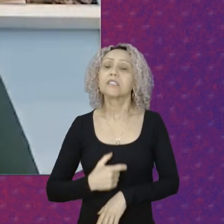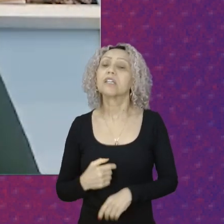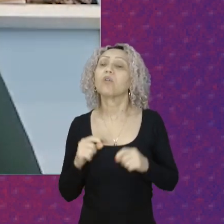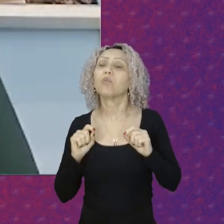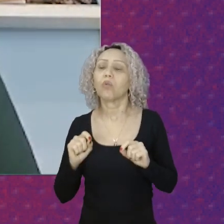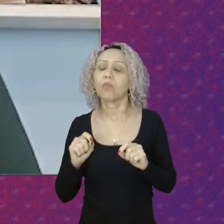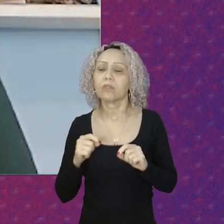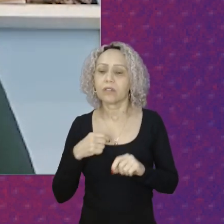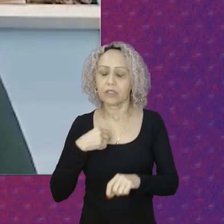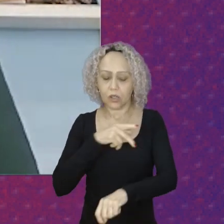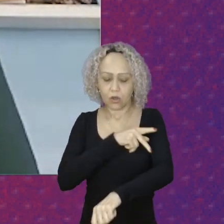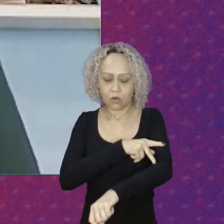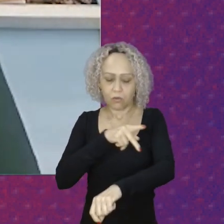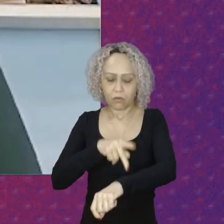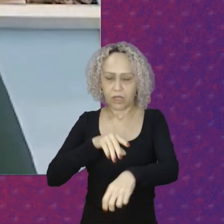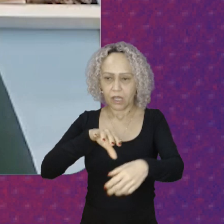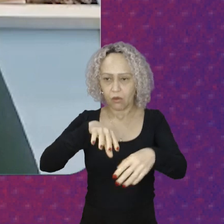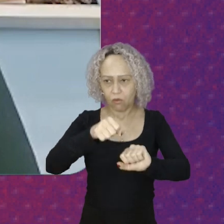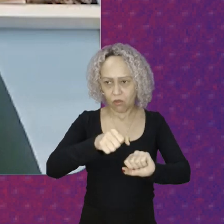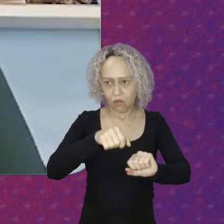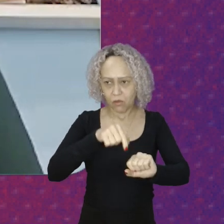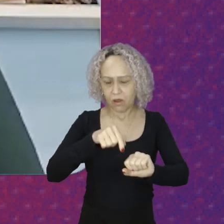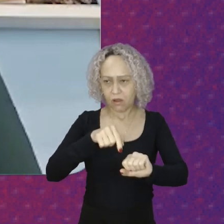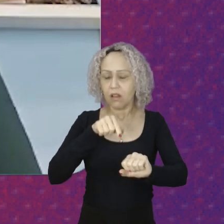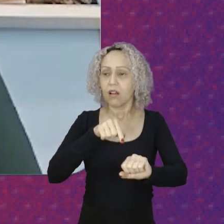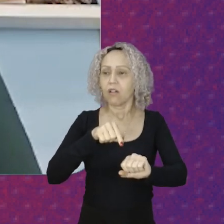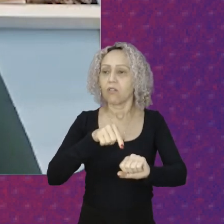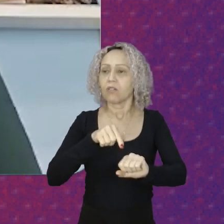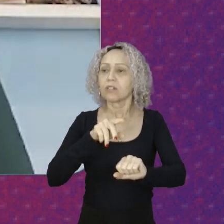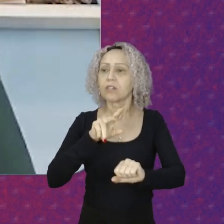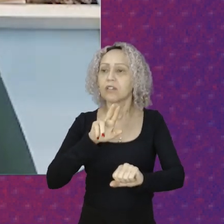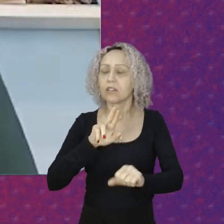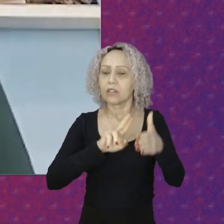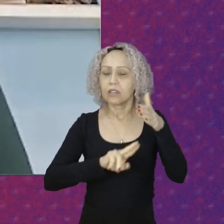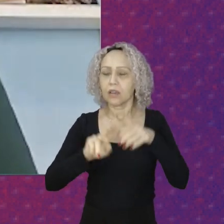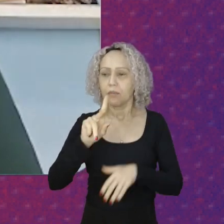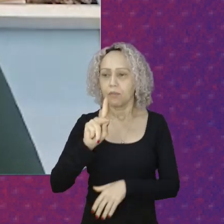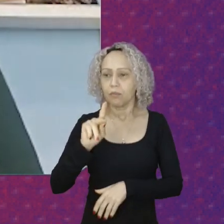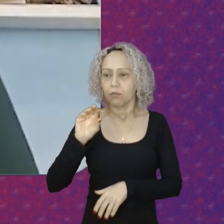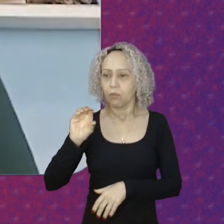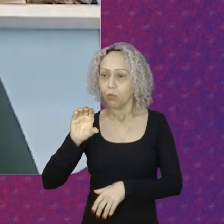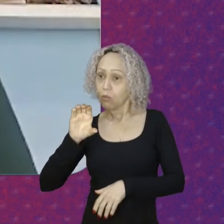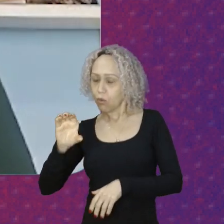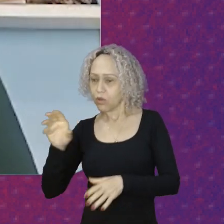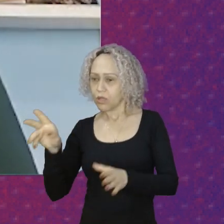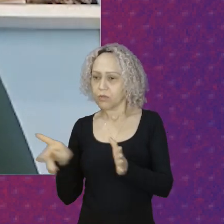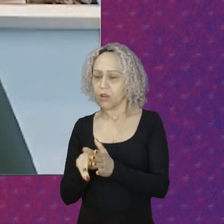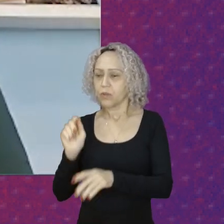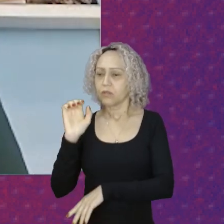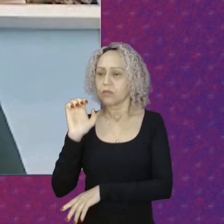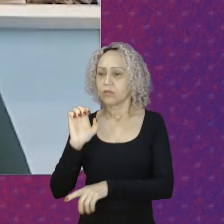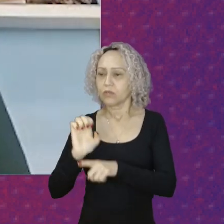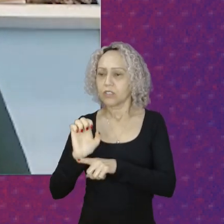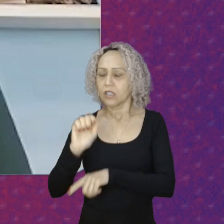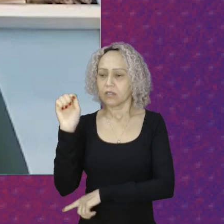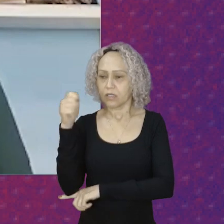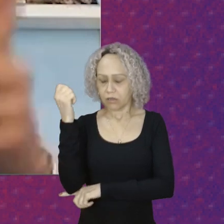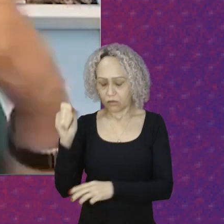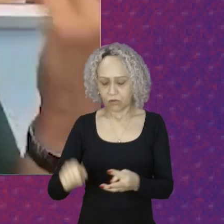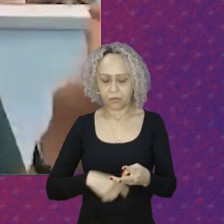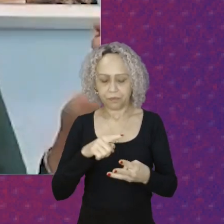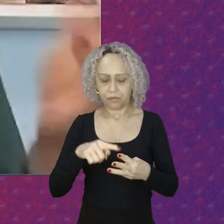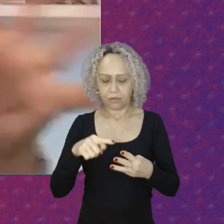sou pedagoga de formação, formada pela PUC do Rio Grande do Sul. Eu tenho 3 pós-graduações,